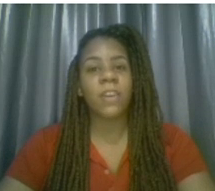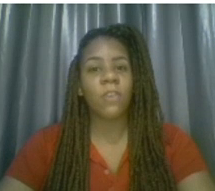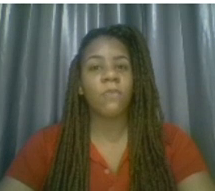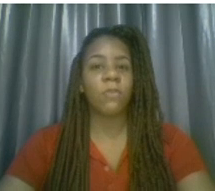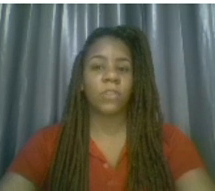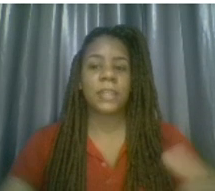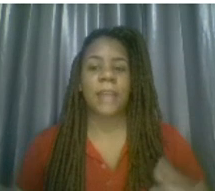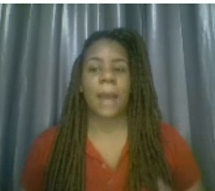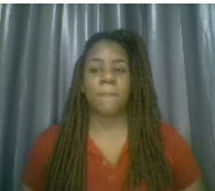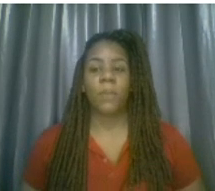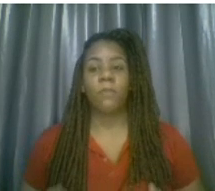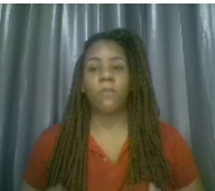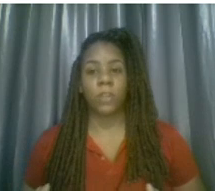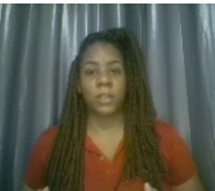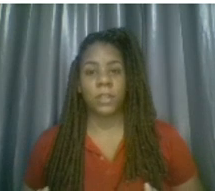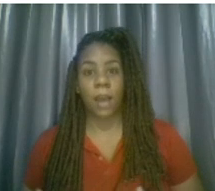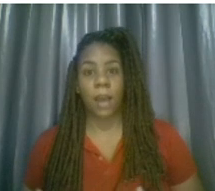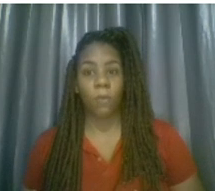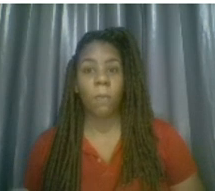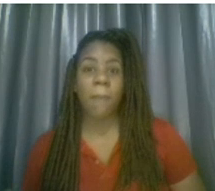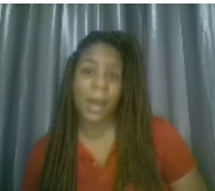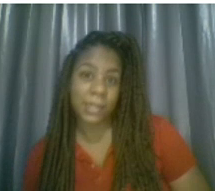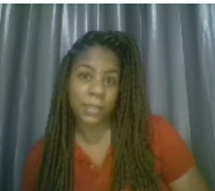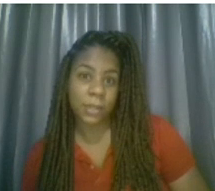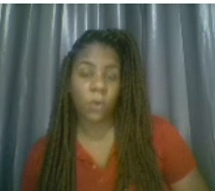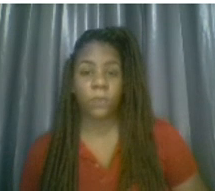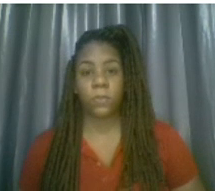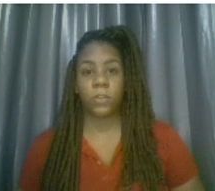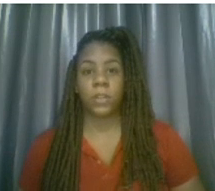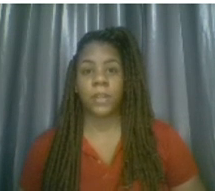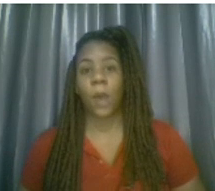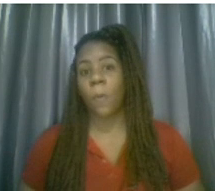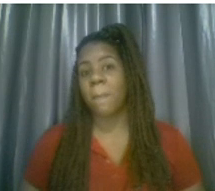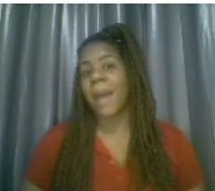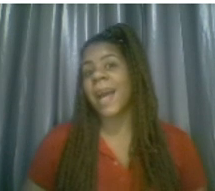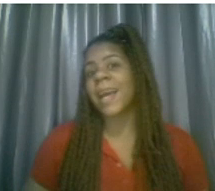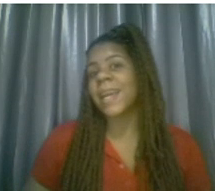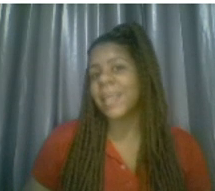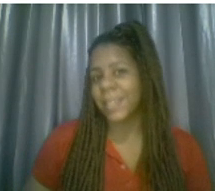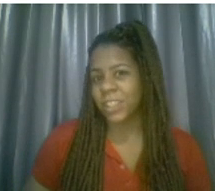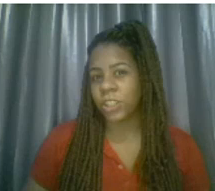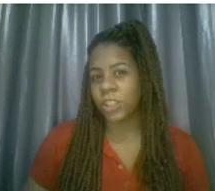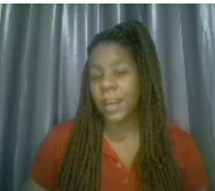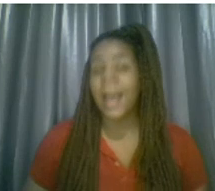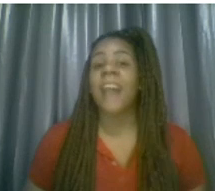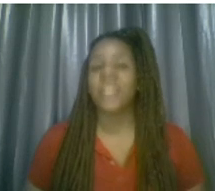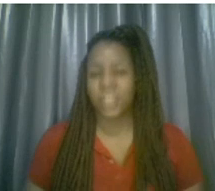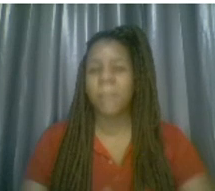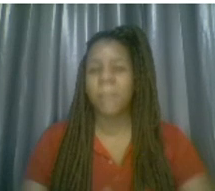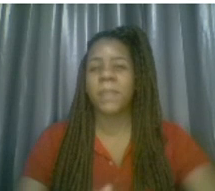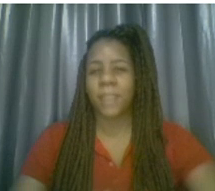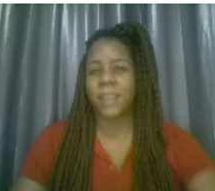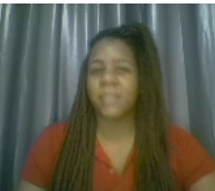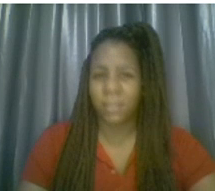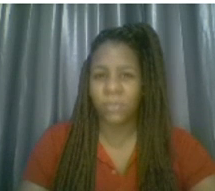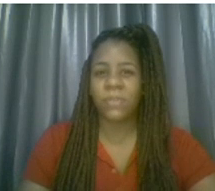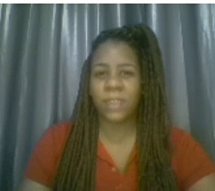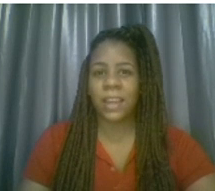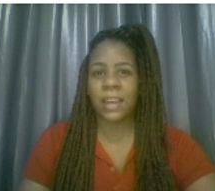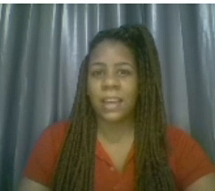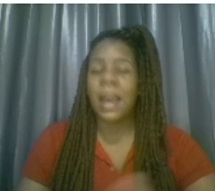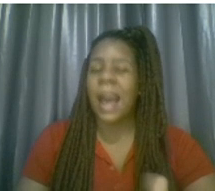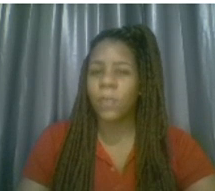palavra que eu vou utilizar? Eu vou utilizar o mas ou eu vou utilizar o mais? A gente sempre tem essa